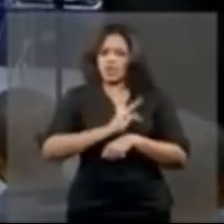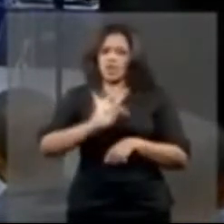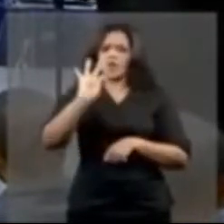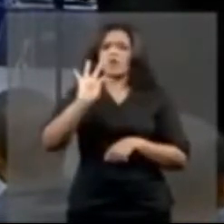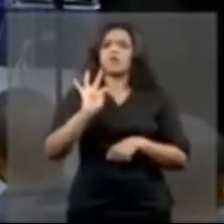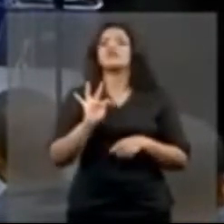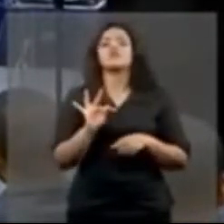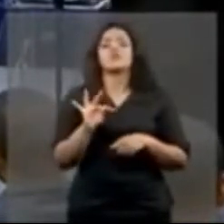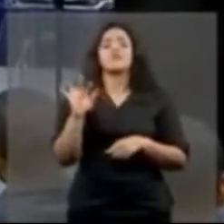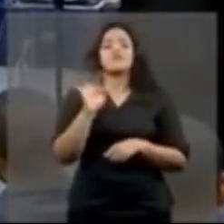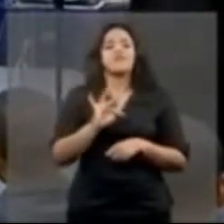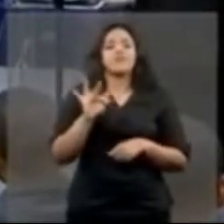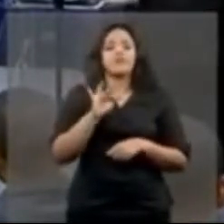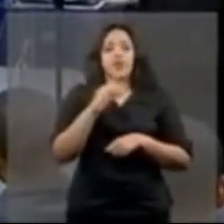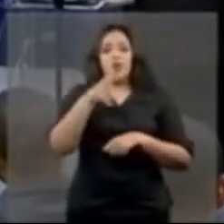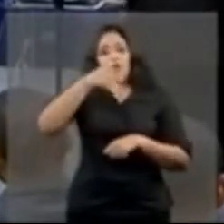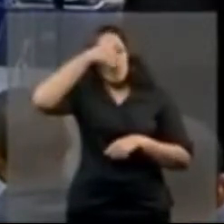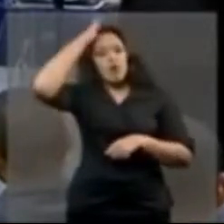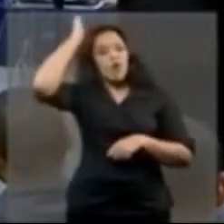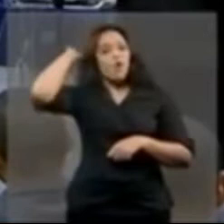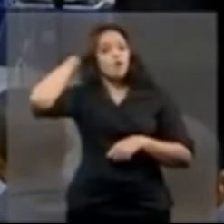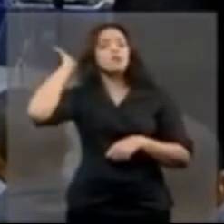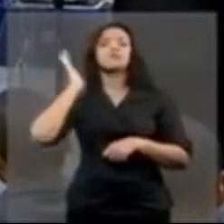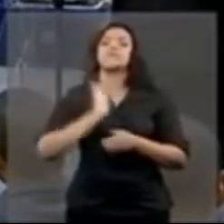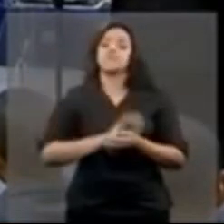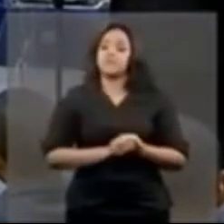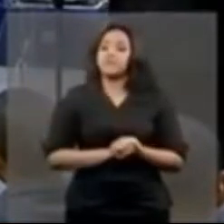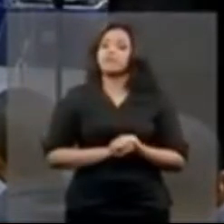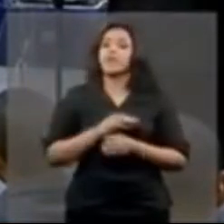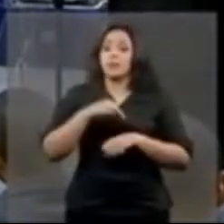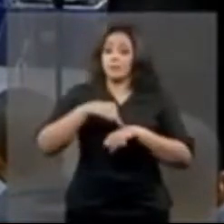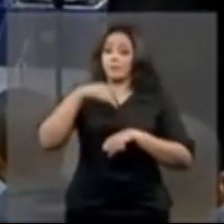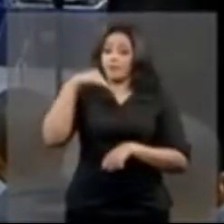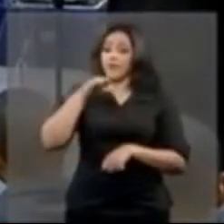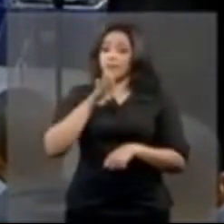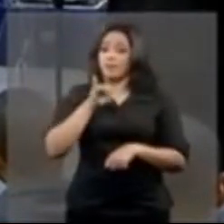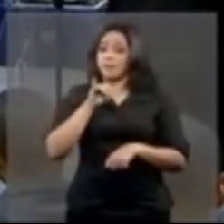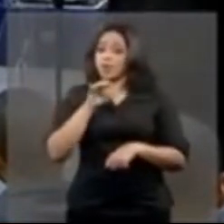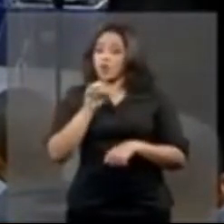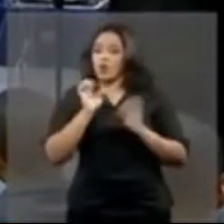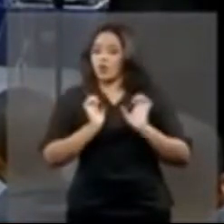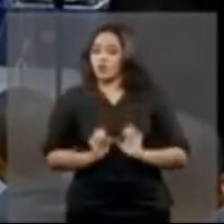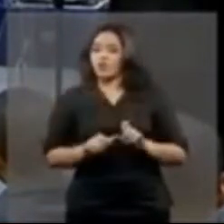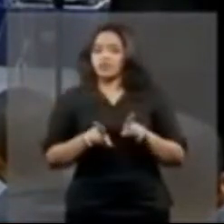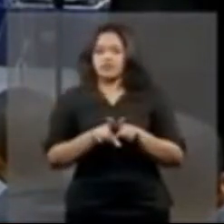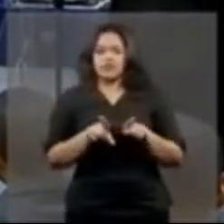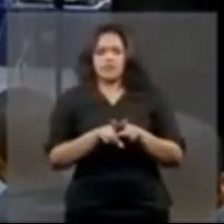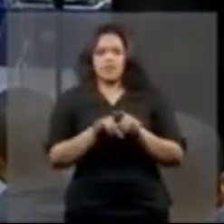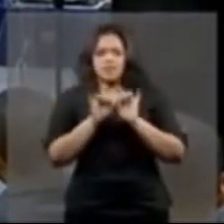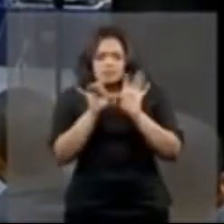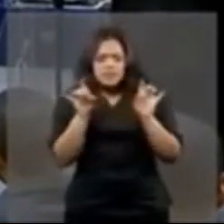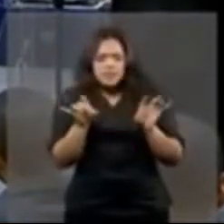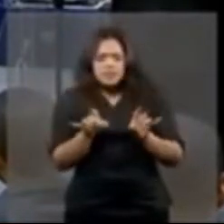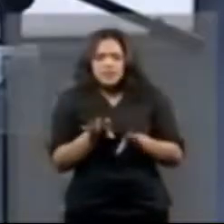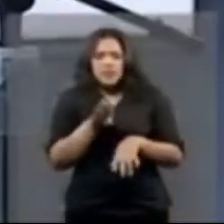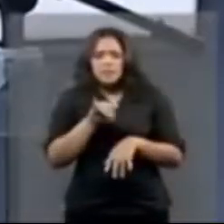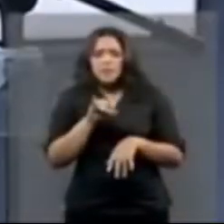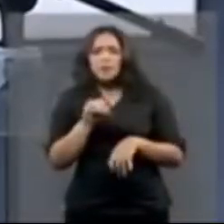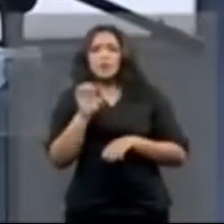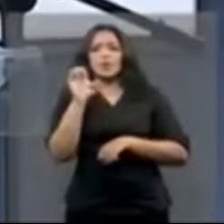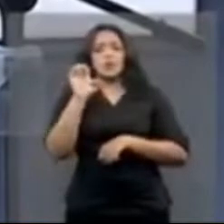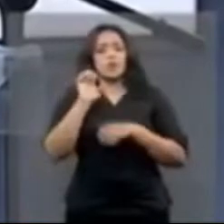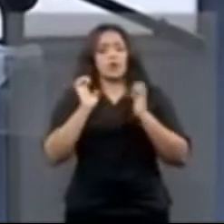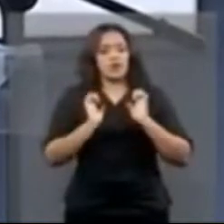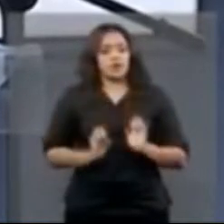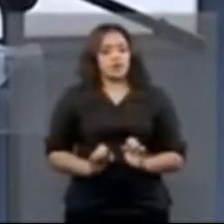Universidade Lateranense em Roma, na Itália, mestre em bioética e em educação, especialista em bioética pela Faculdade São Camilo